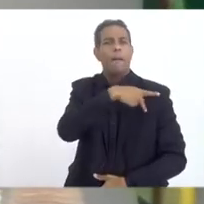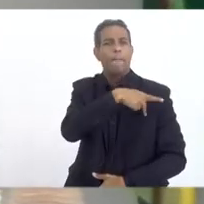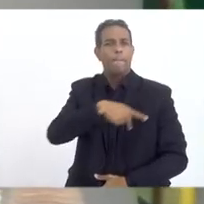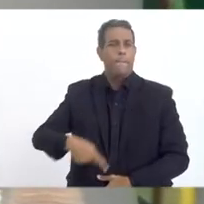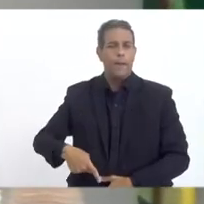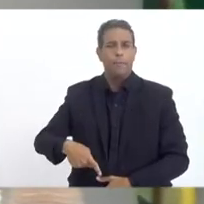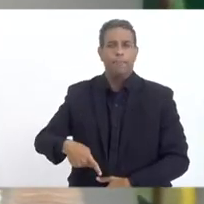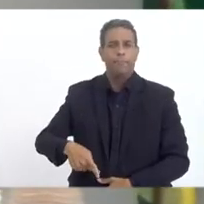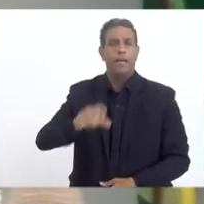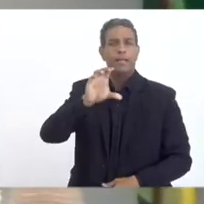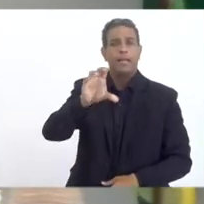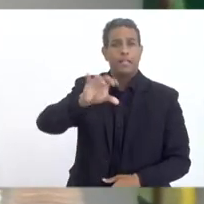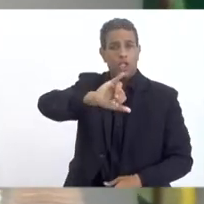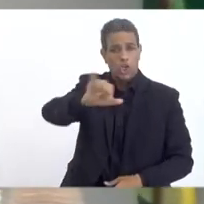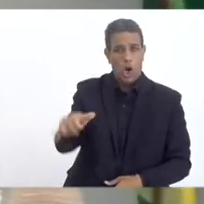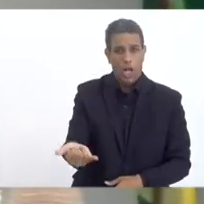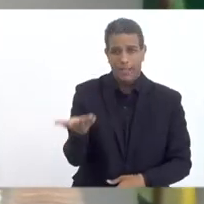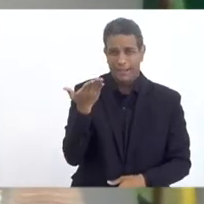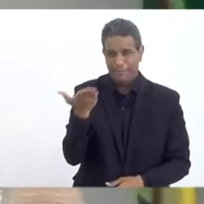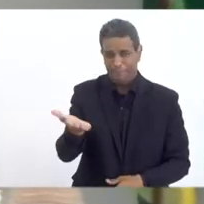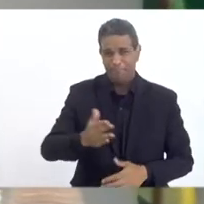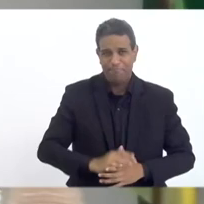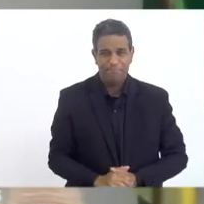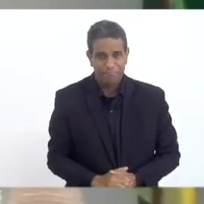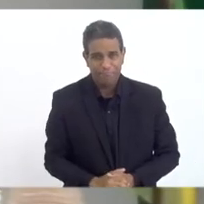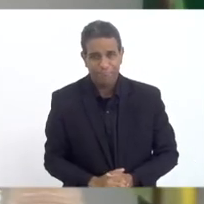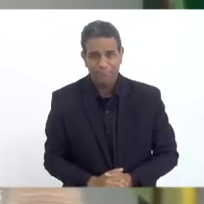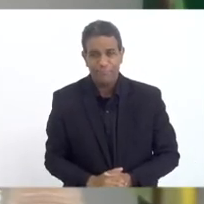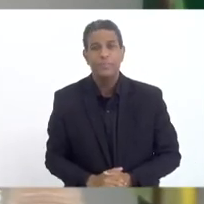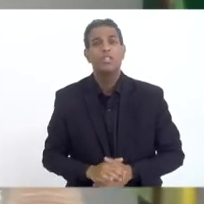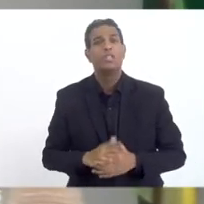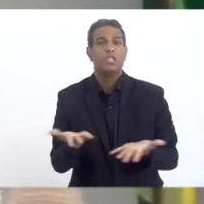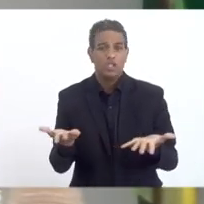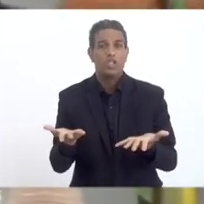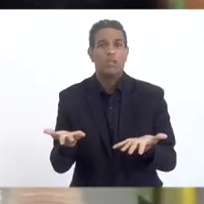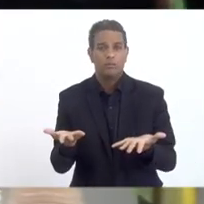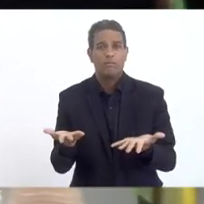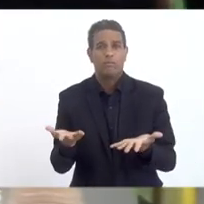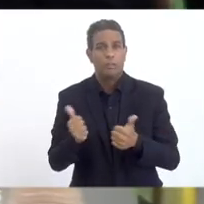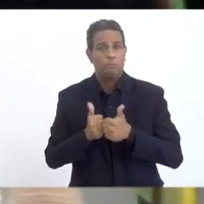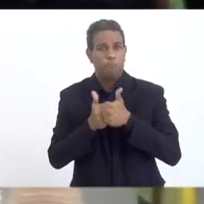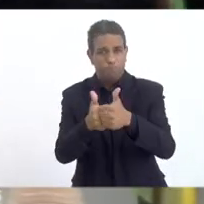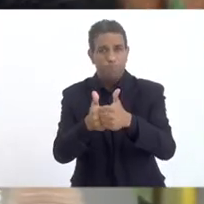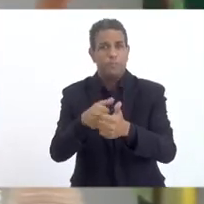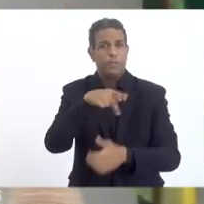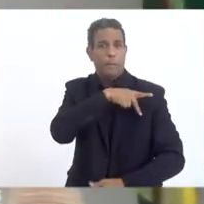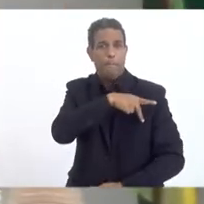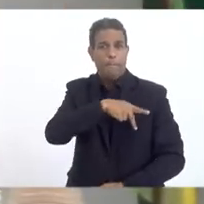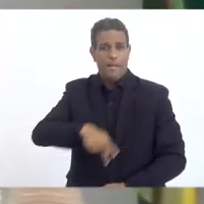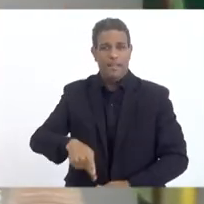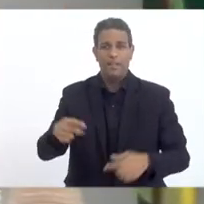CCJ, que segue aos encantos do nosso presidente aqui,